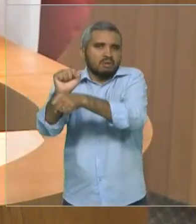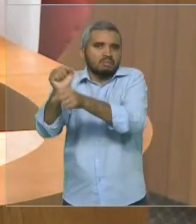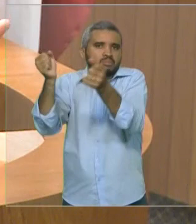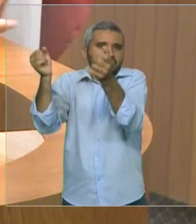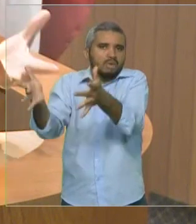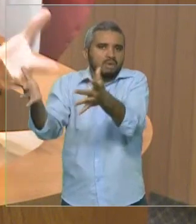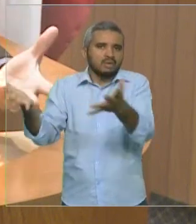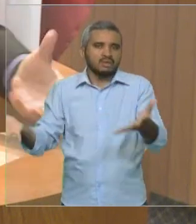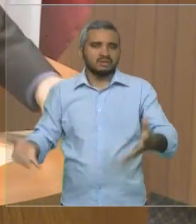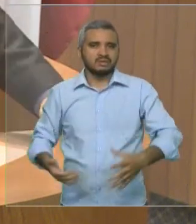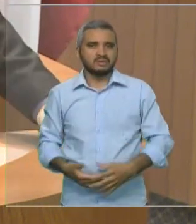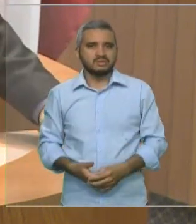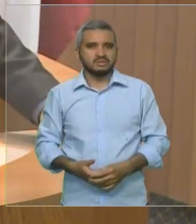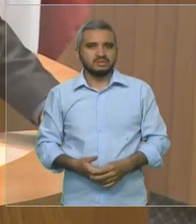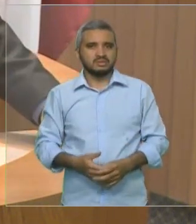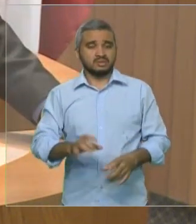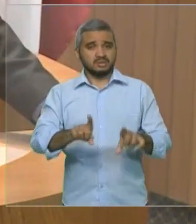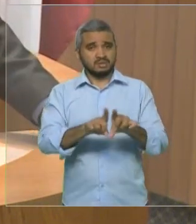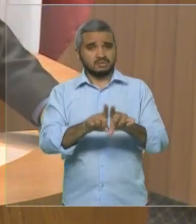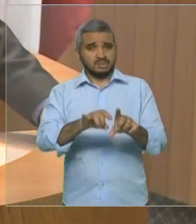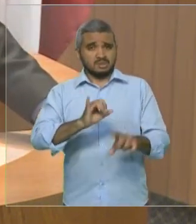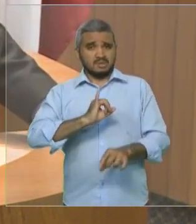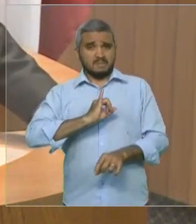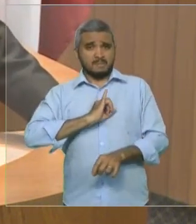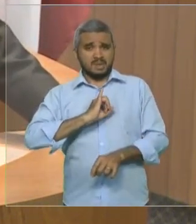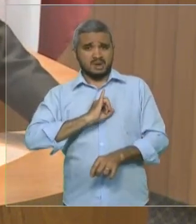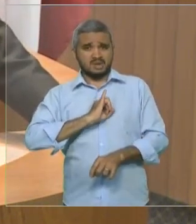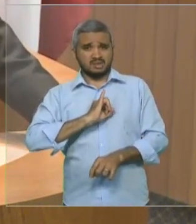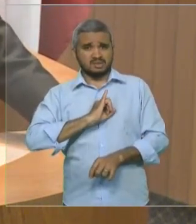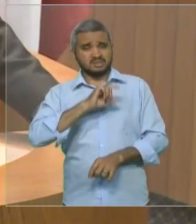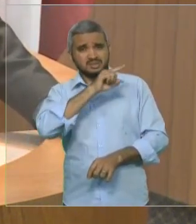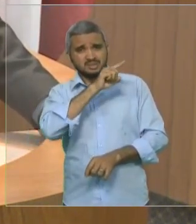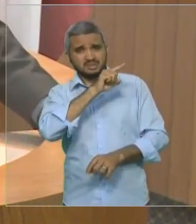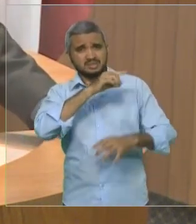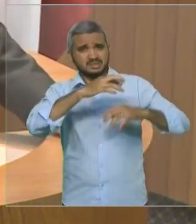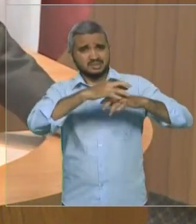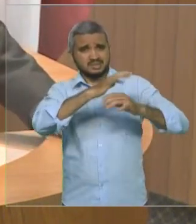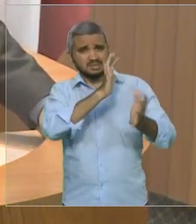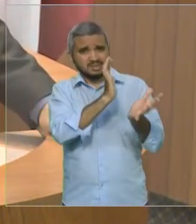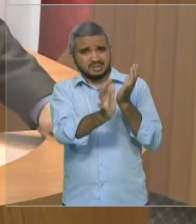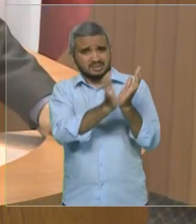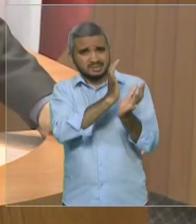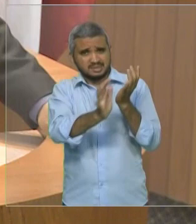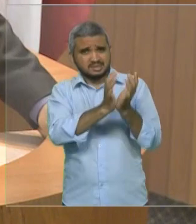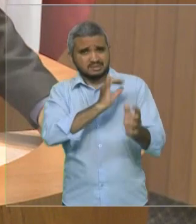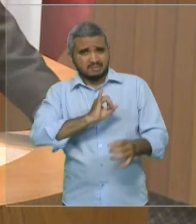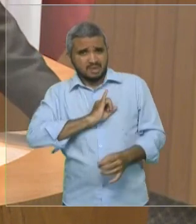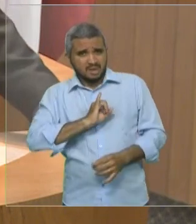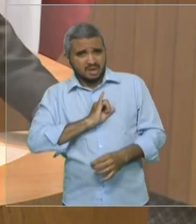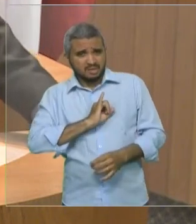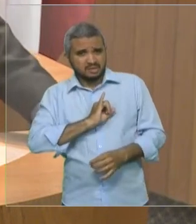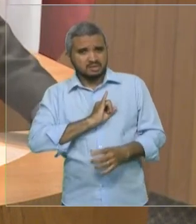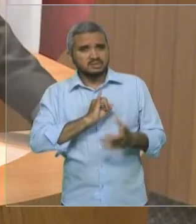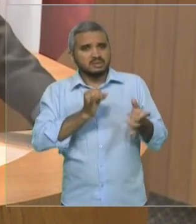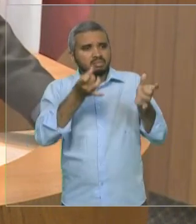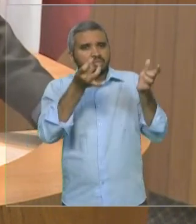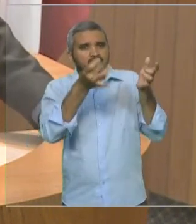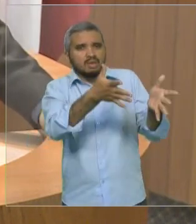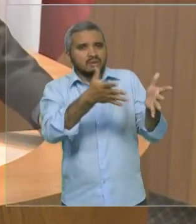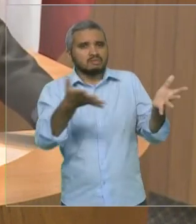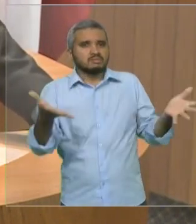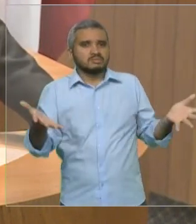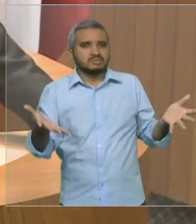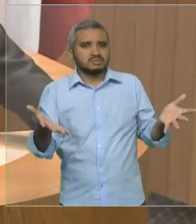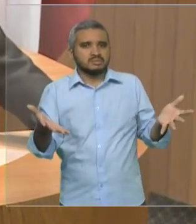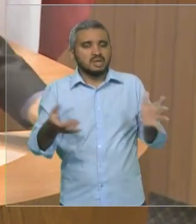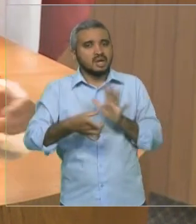que precisava ser feita, do campus do centro de Imperatriz. Foi até desmanchado o prédio, que